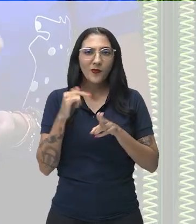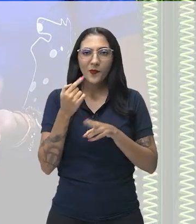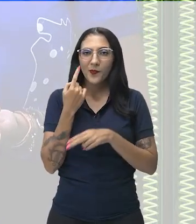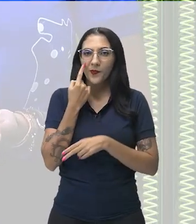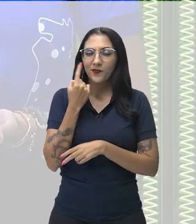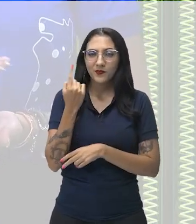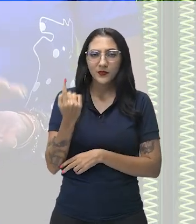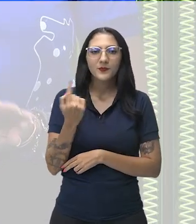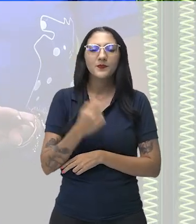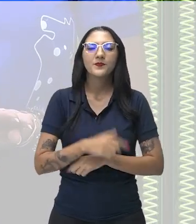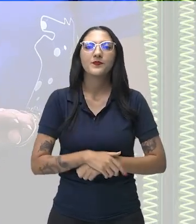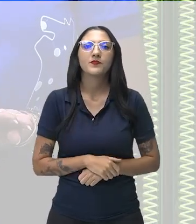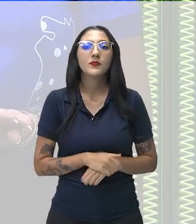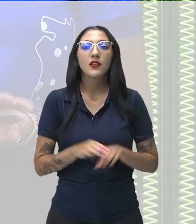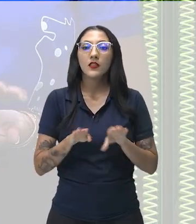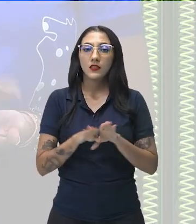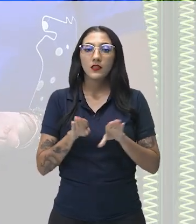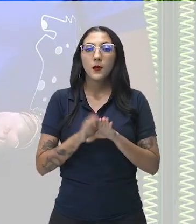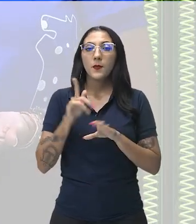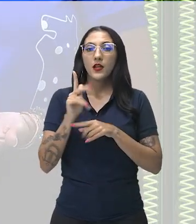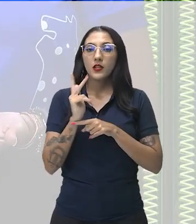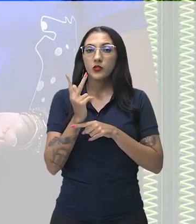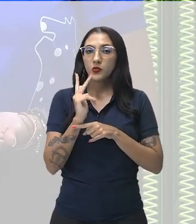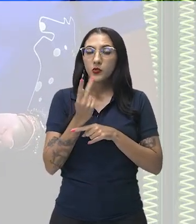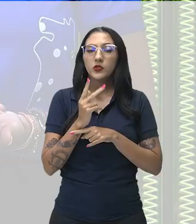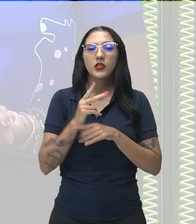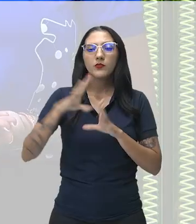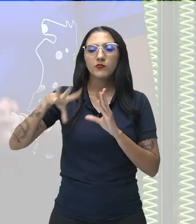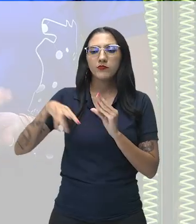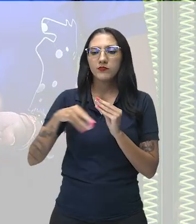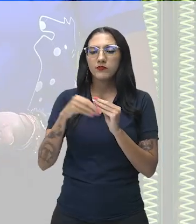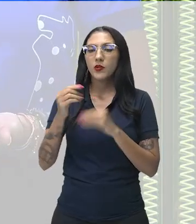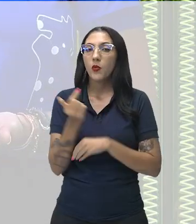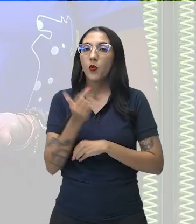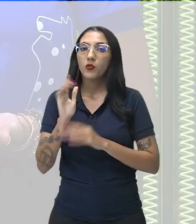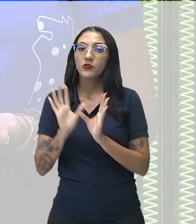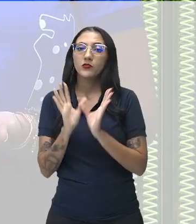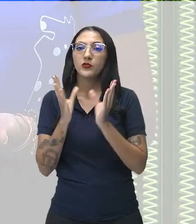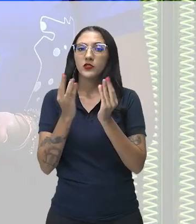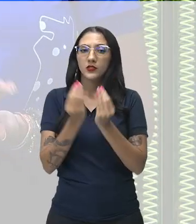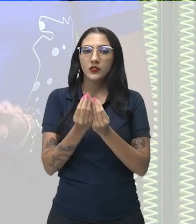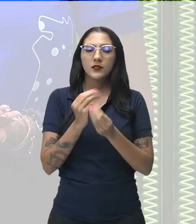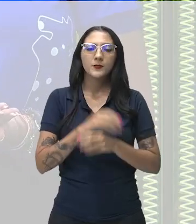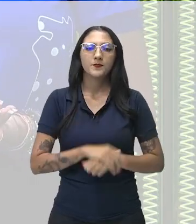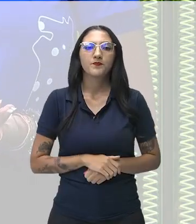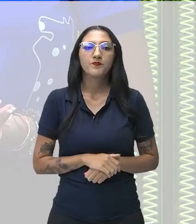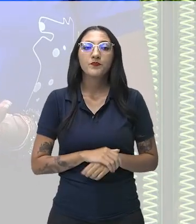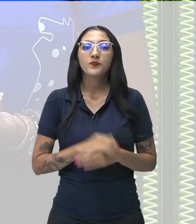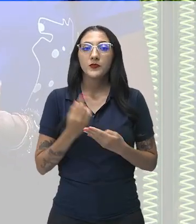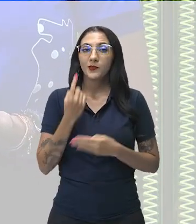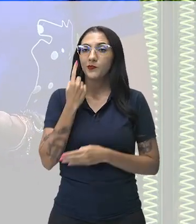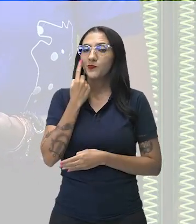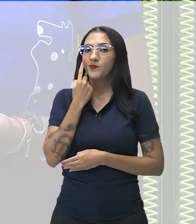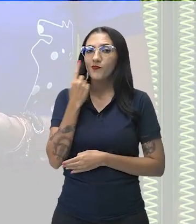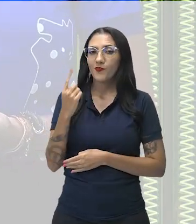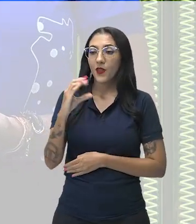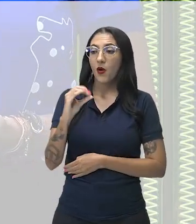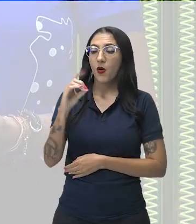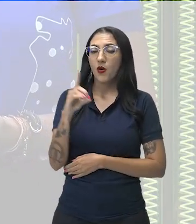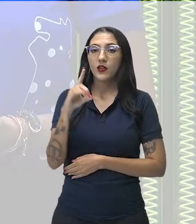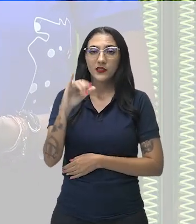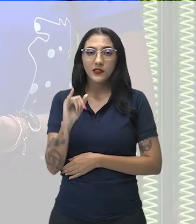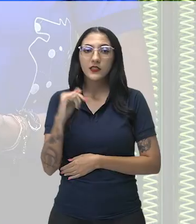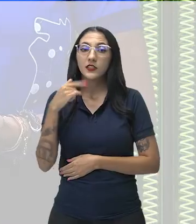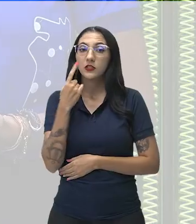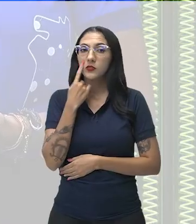perceber, além de hidrogênio e outro elemento, que é geralmente um não metal. Então, os oxiácidos, nós vamos olhar